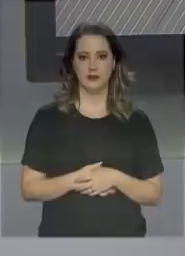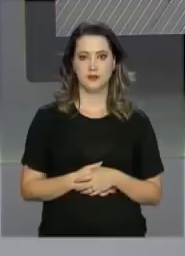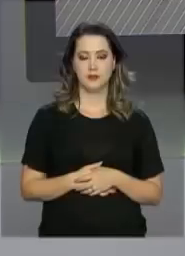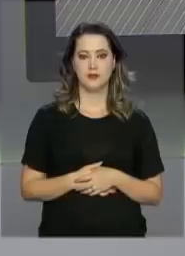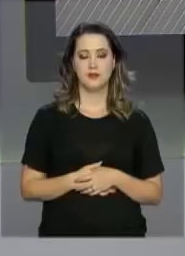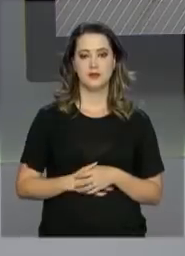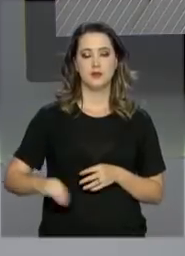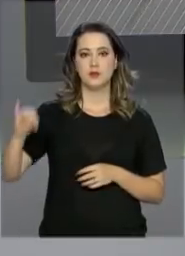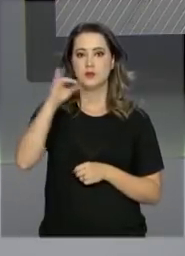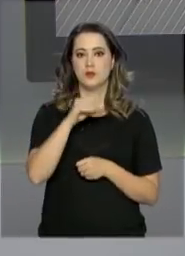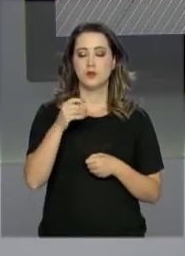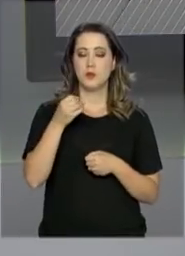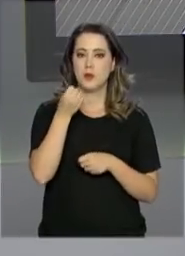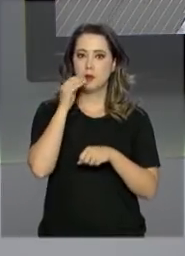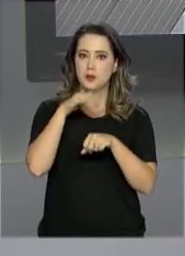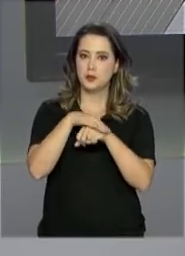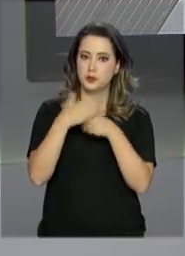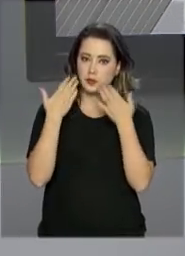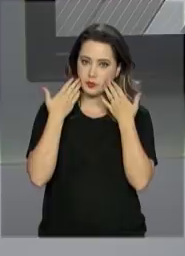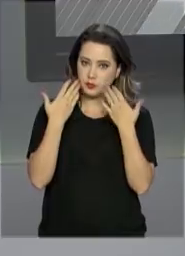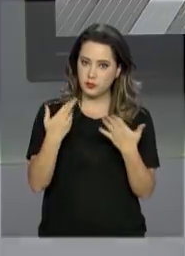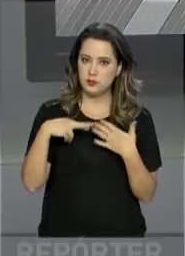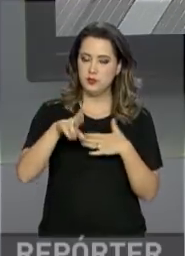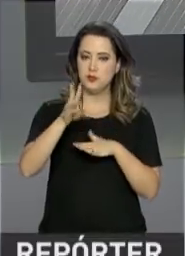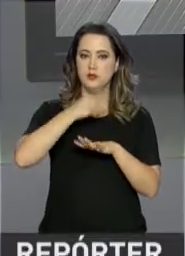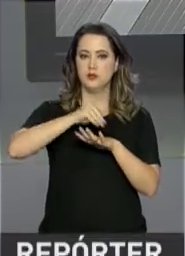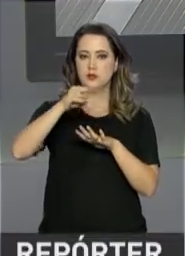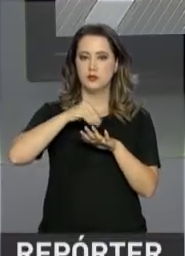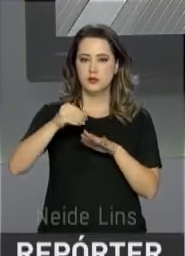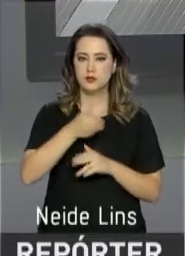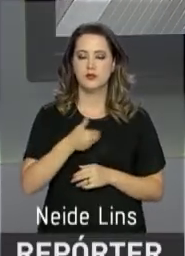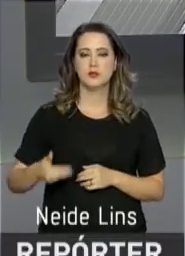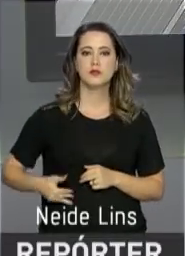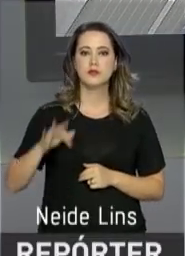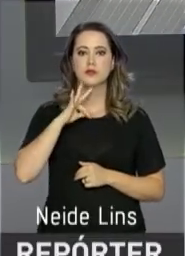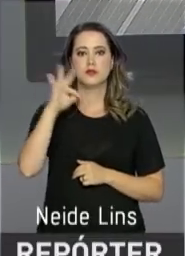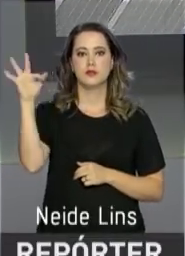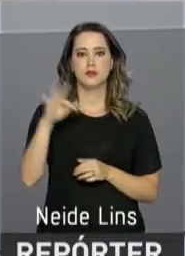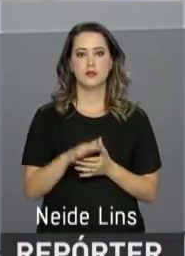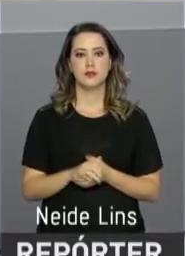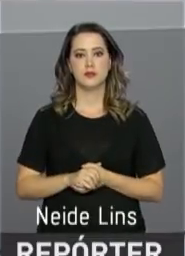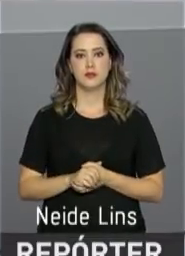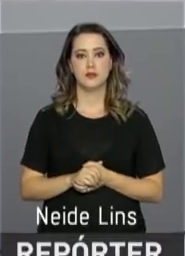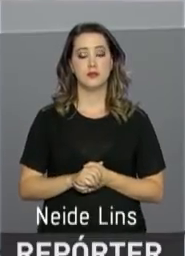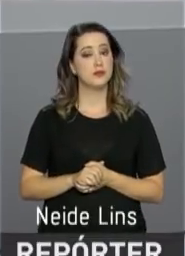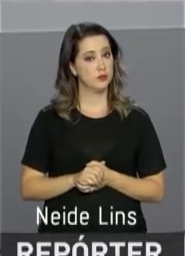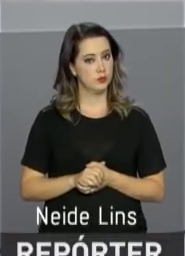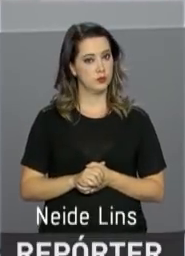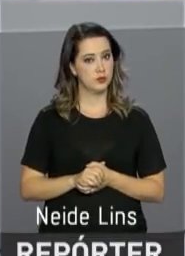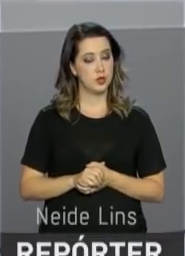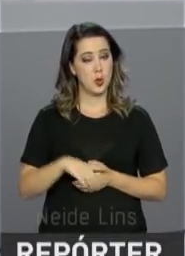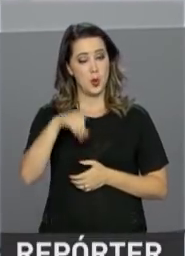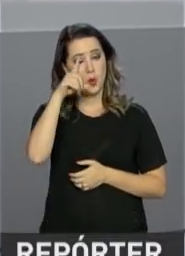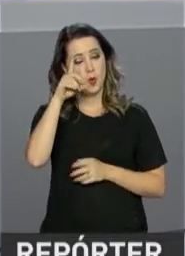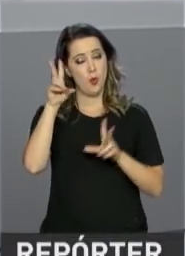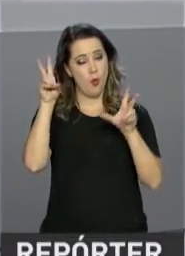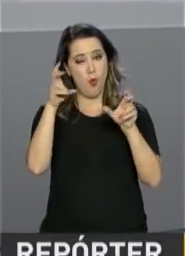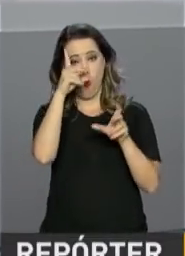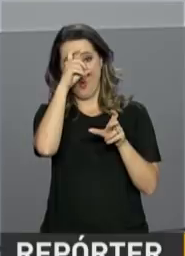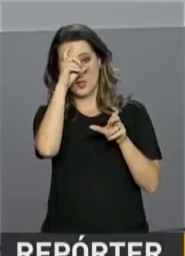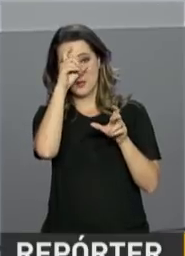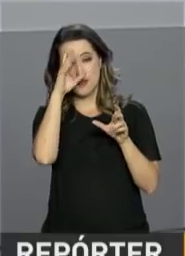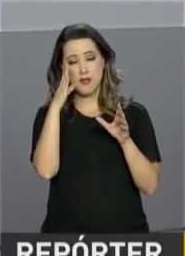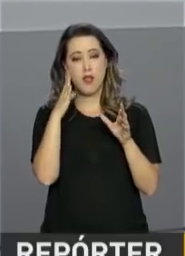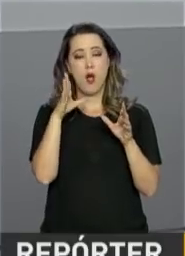Olá, boa noite. Estamos de volta com o repórter NBR e as notícias do governo federal. O Hospital de Amor, antigo Hospital